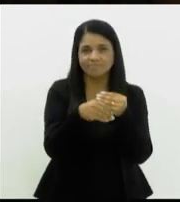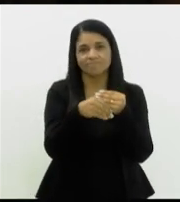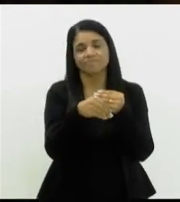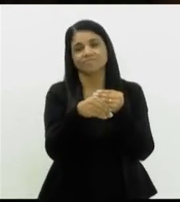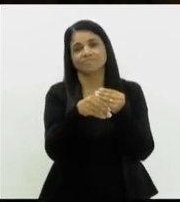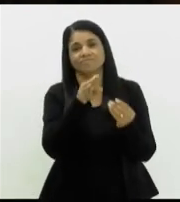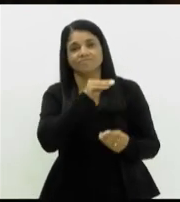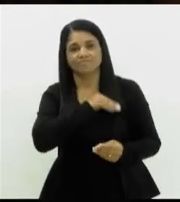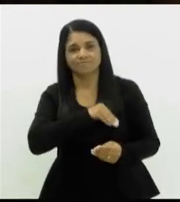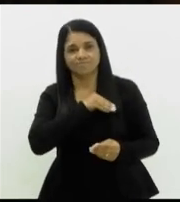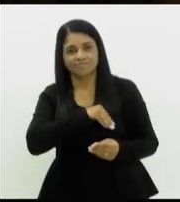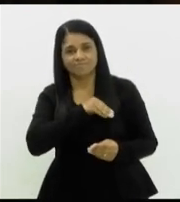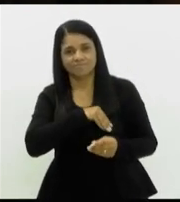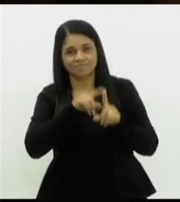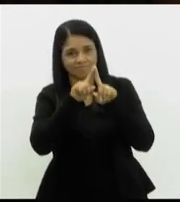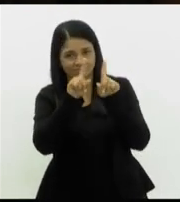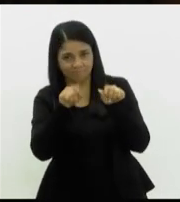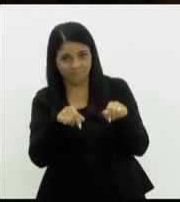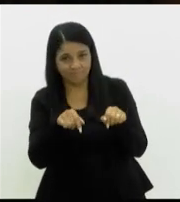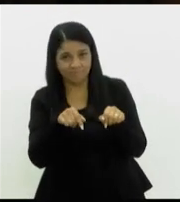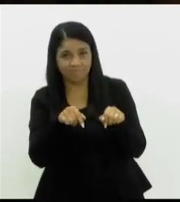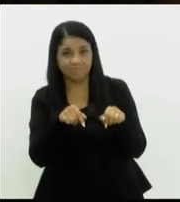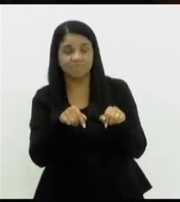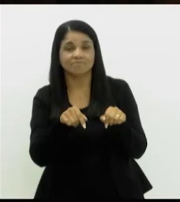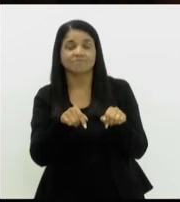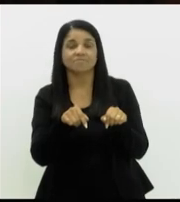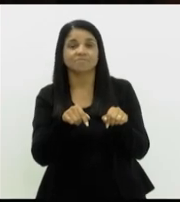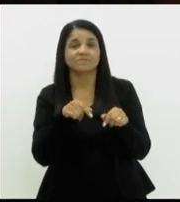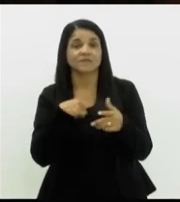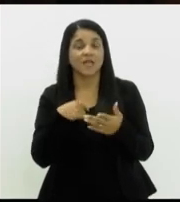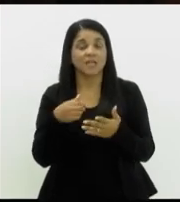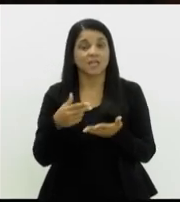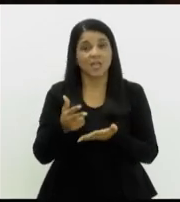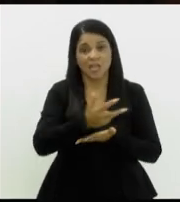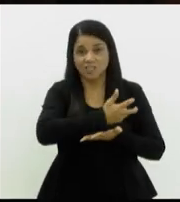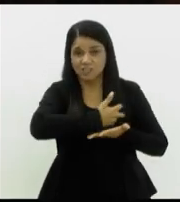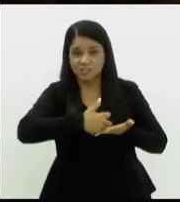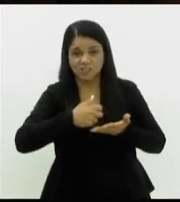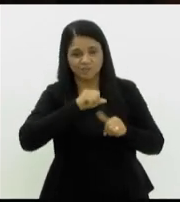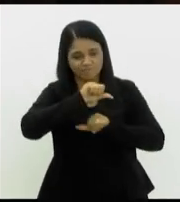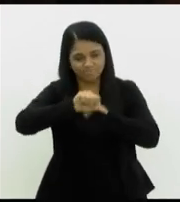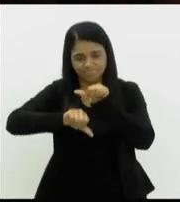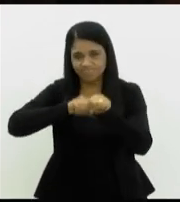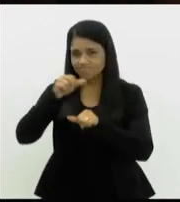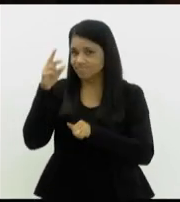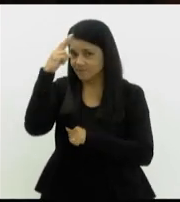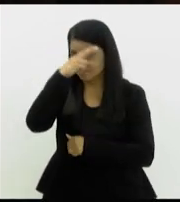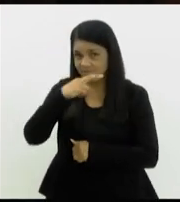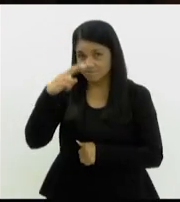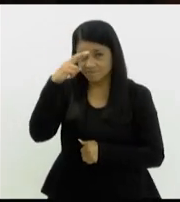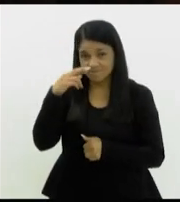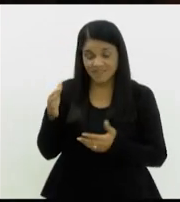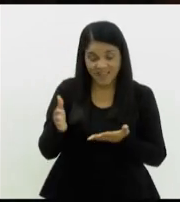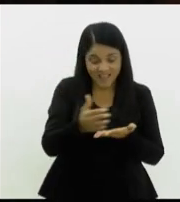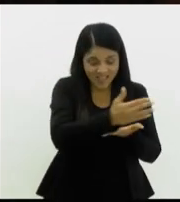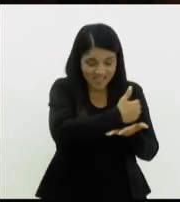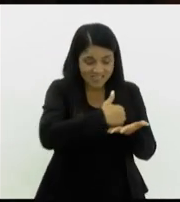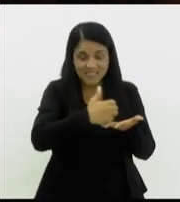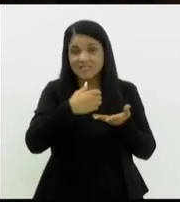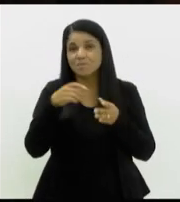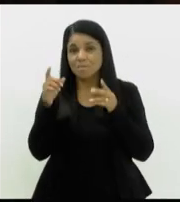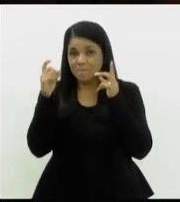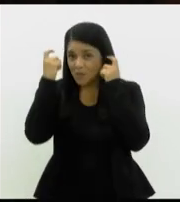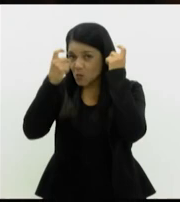estão empobrecendo. Está em regime de recuperação fiscal. Então, a questão das receitas é uma questão que nos preocupa.